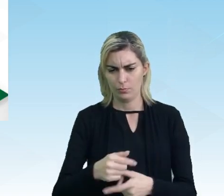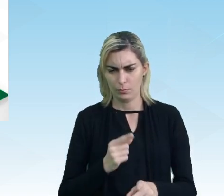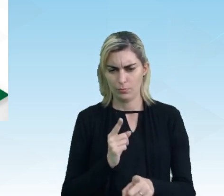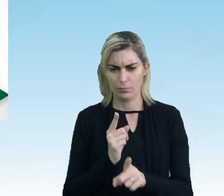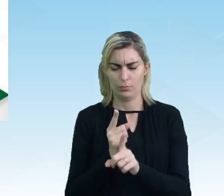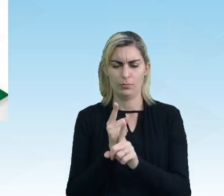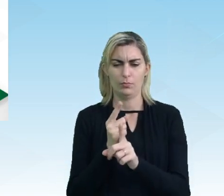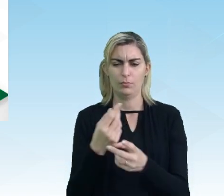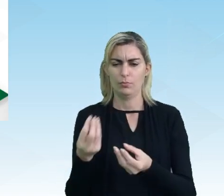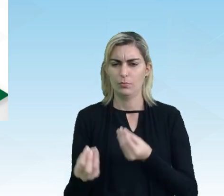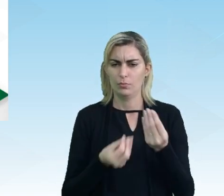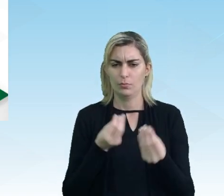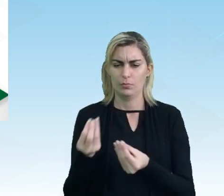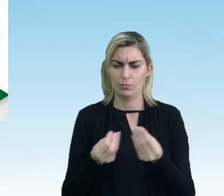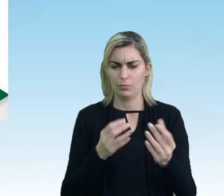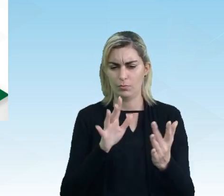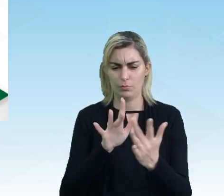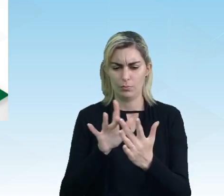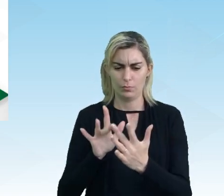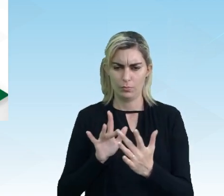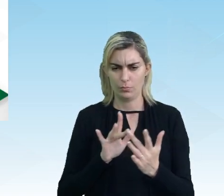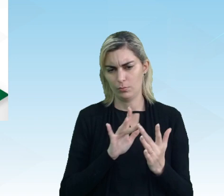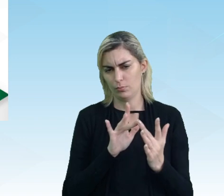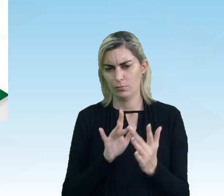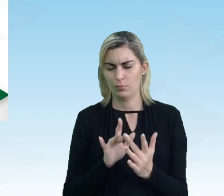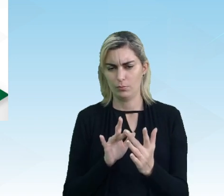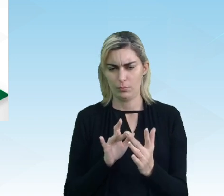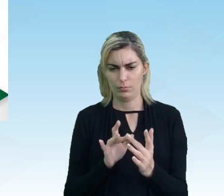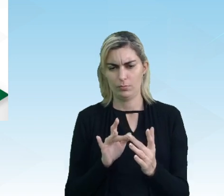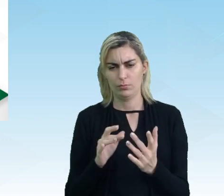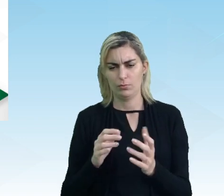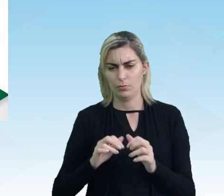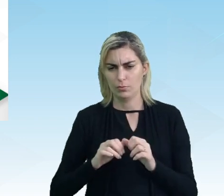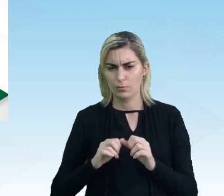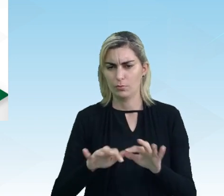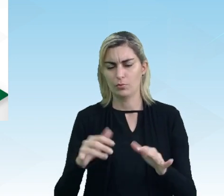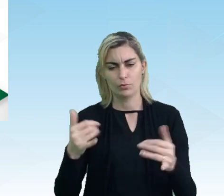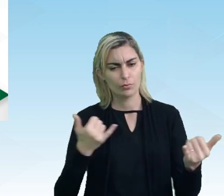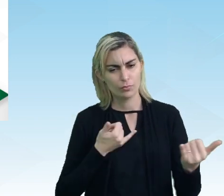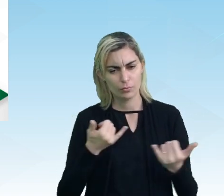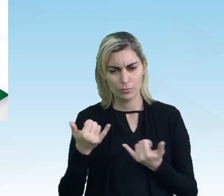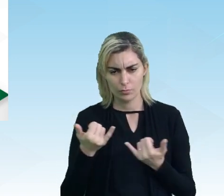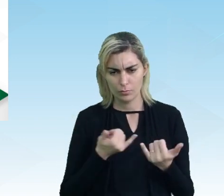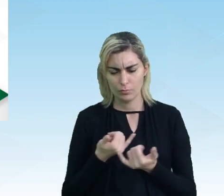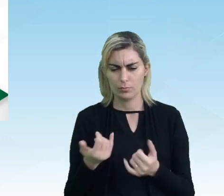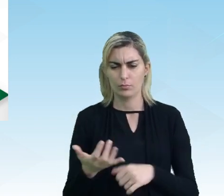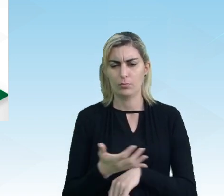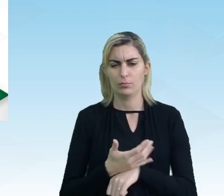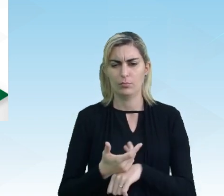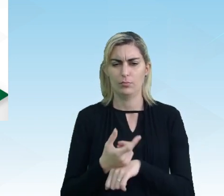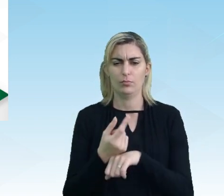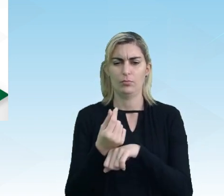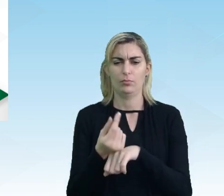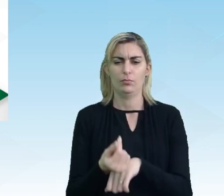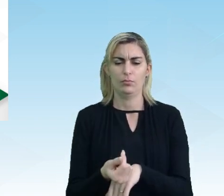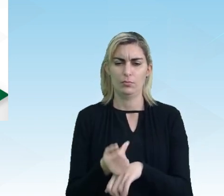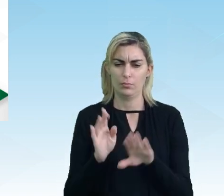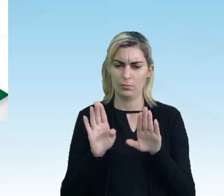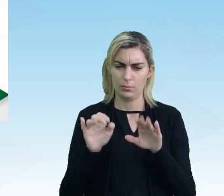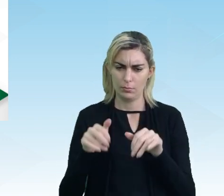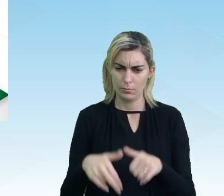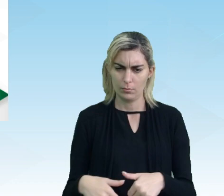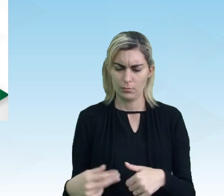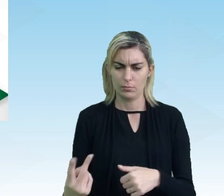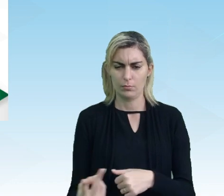encontrar conectadas, interligadas, com um grande fluxo de informações, capitais, bens e